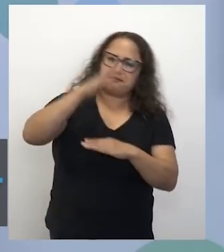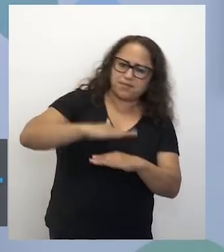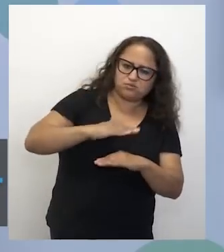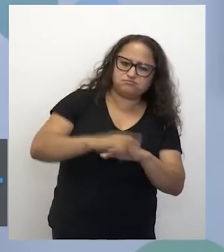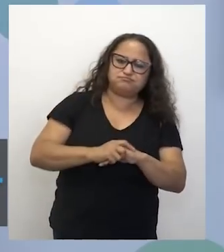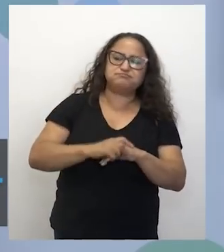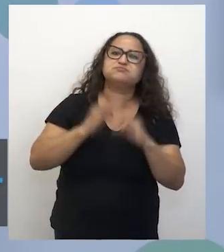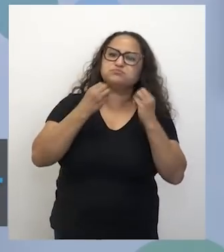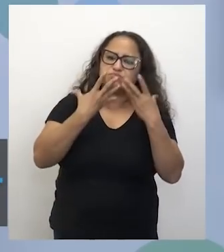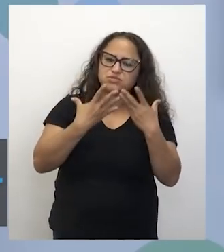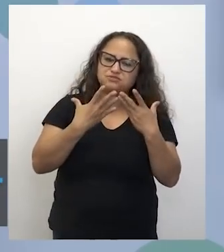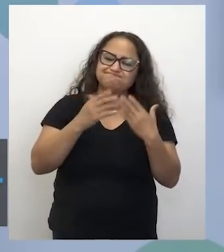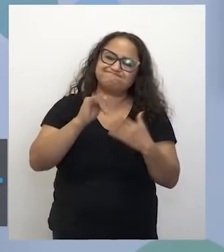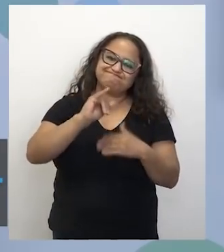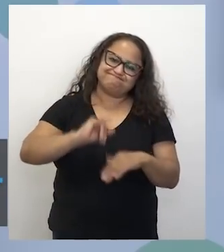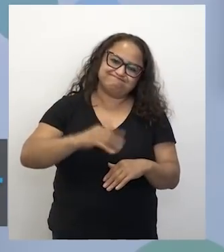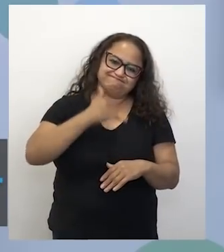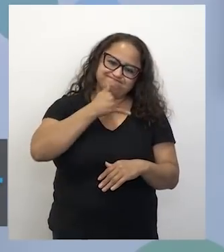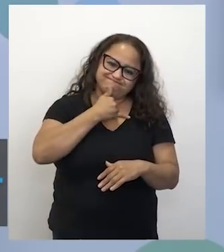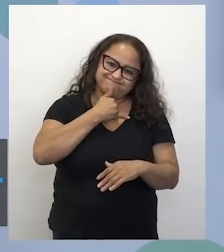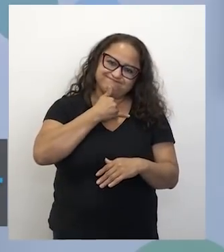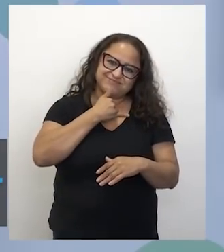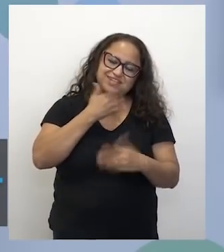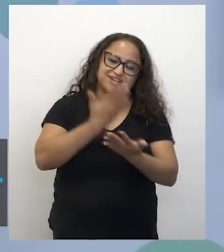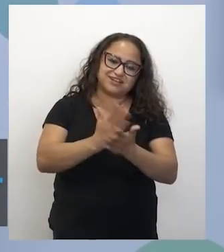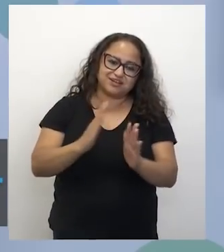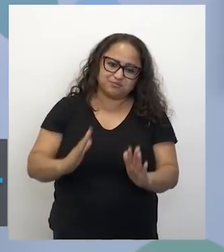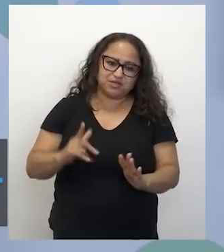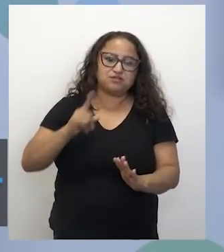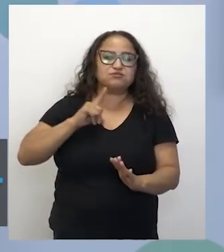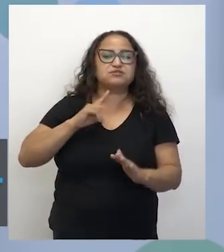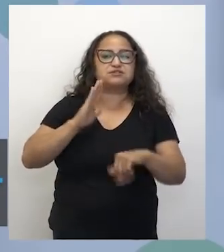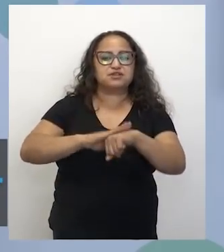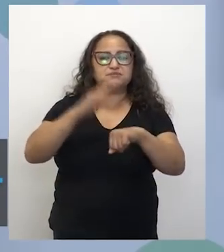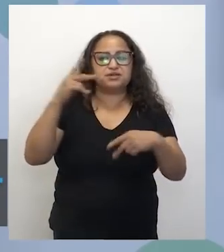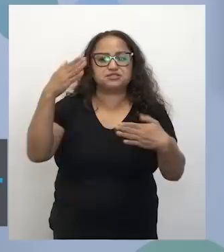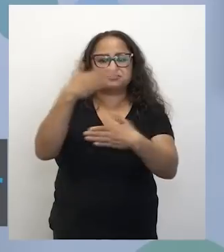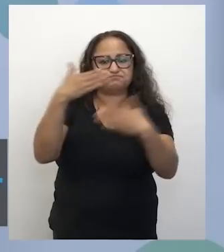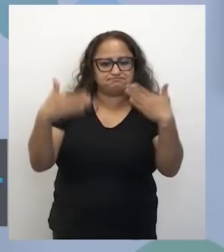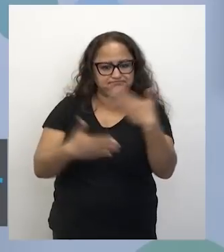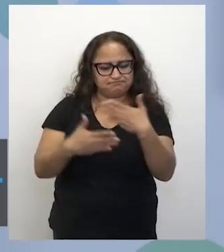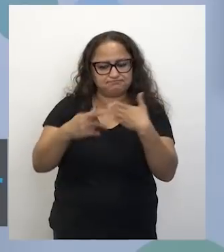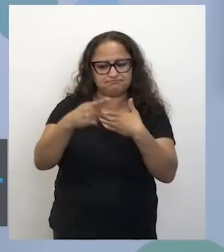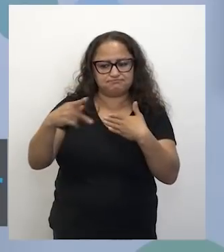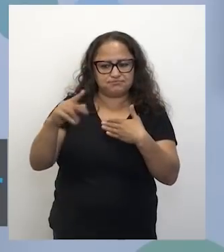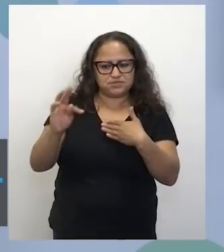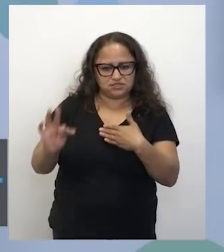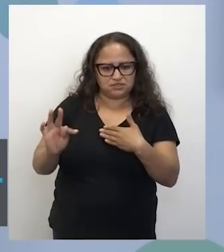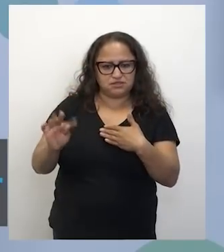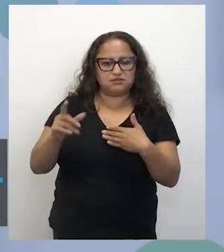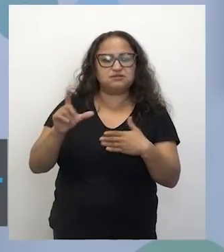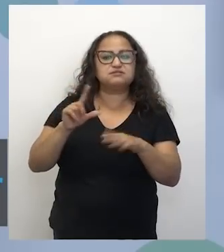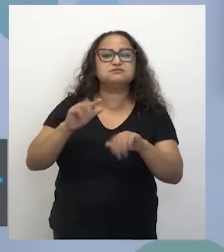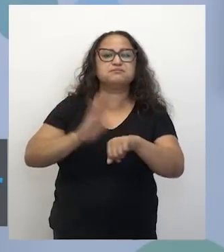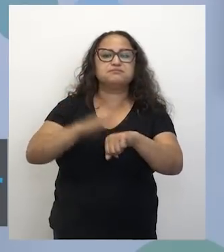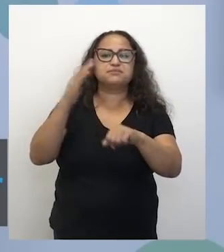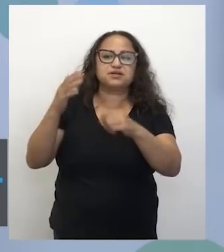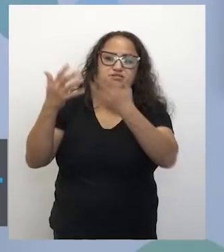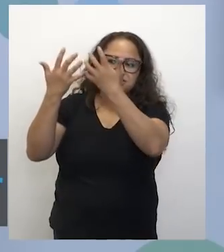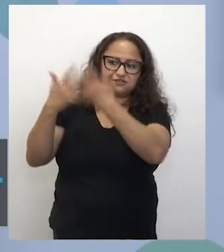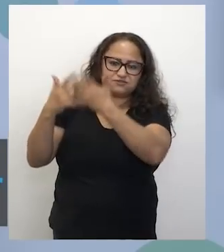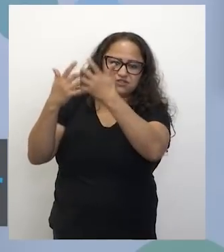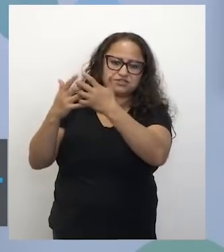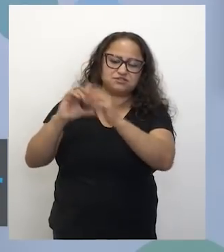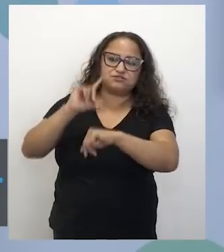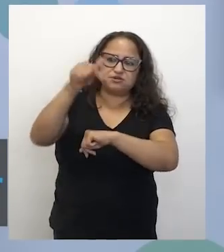acabando, depois o professor pode pegar lá no repositório, tem mais PPT, tem mais reflexões, e a gente volta a falar sobre isso